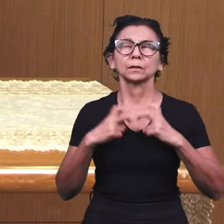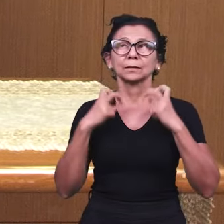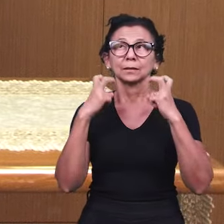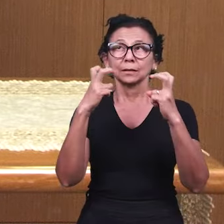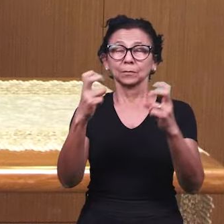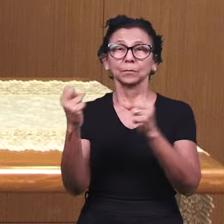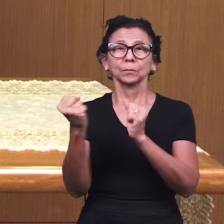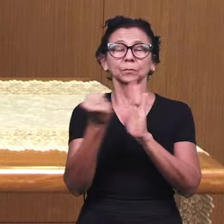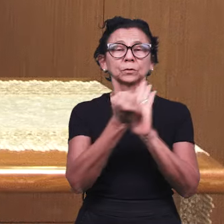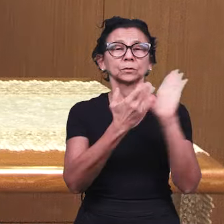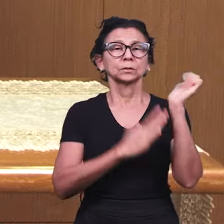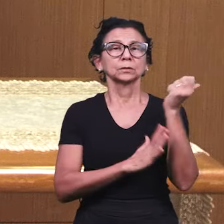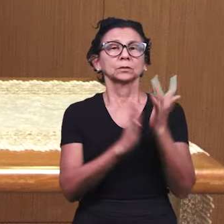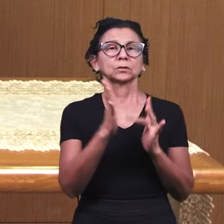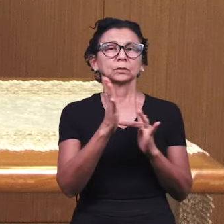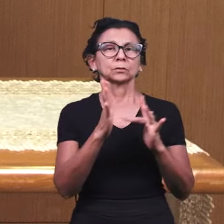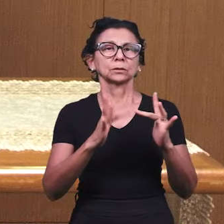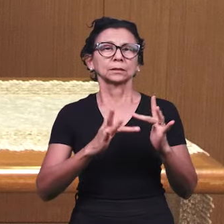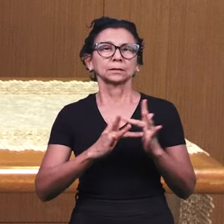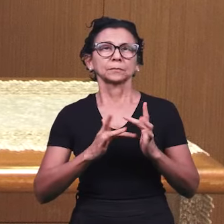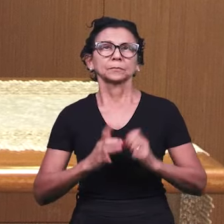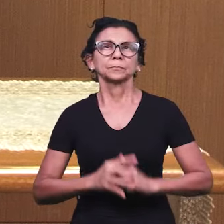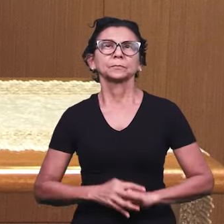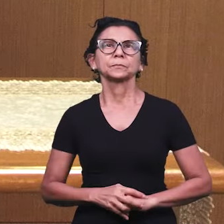clamar pelo sangue de Jesus.